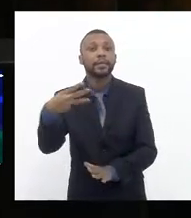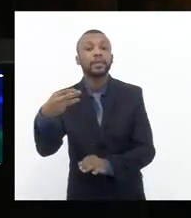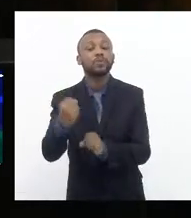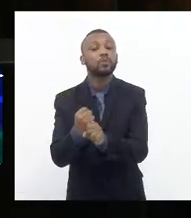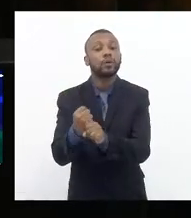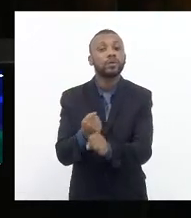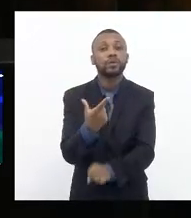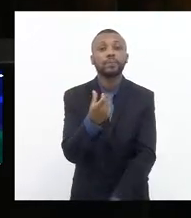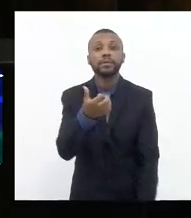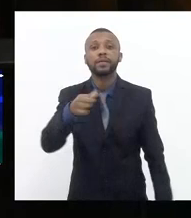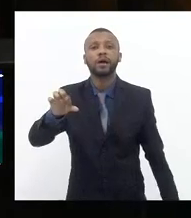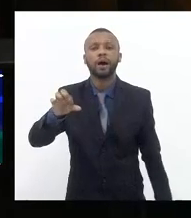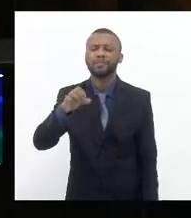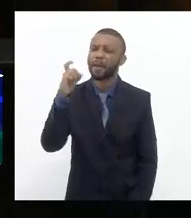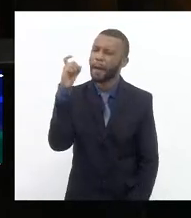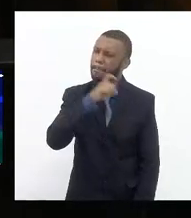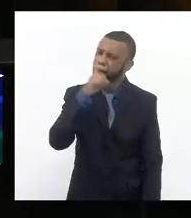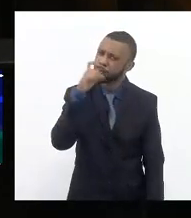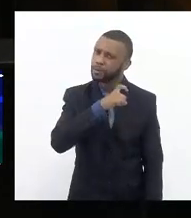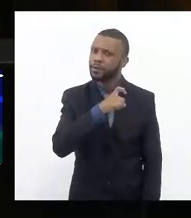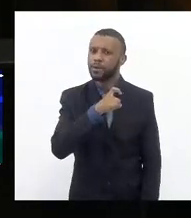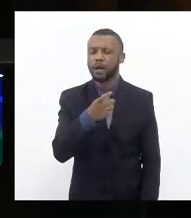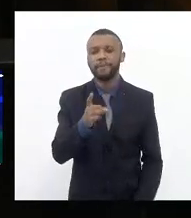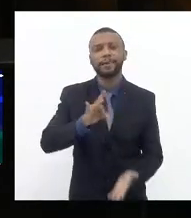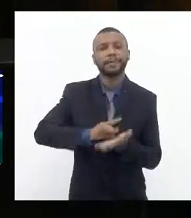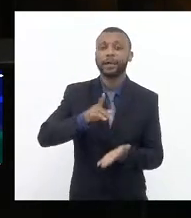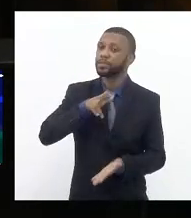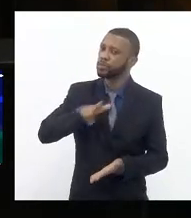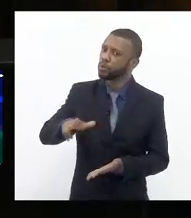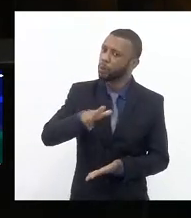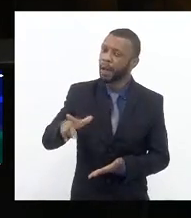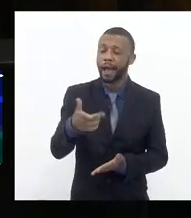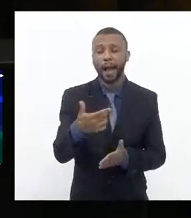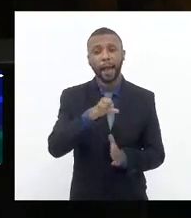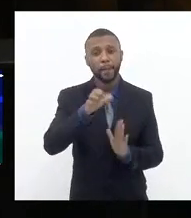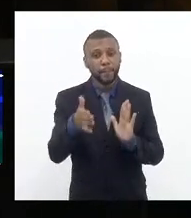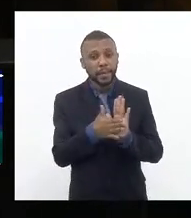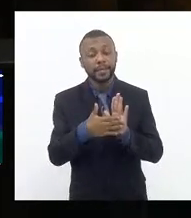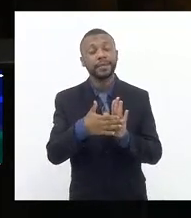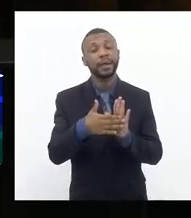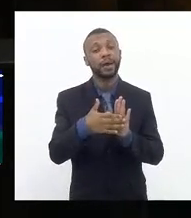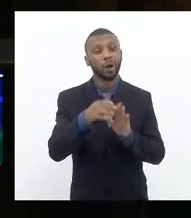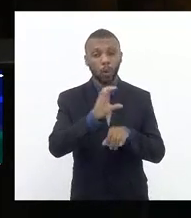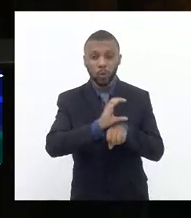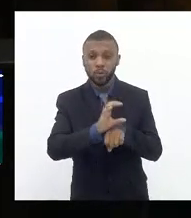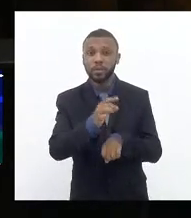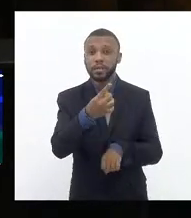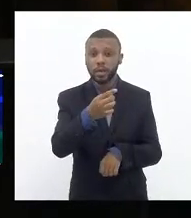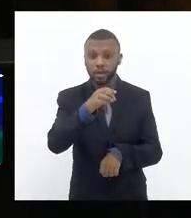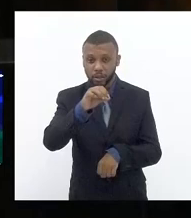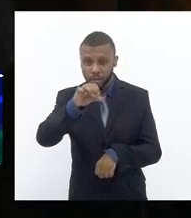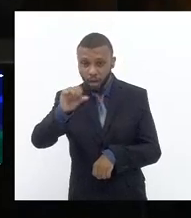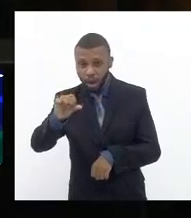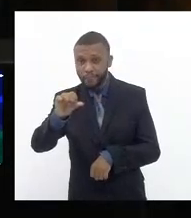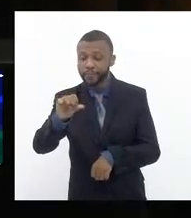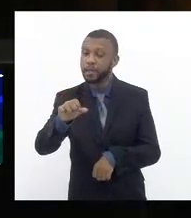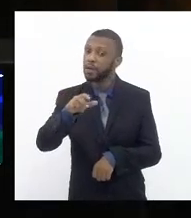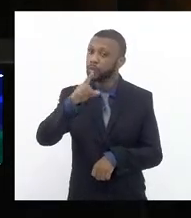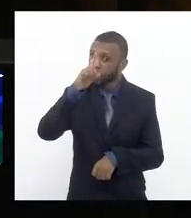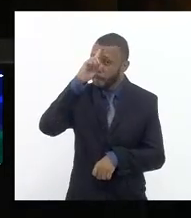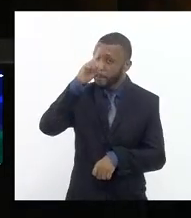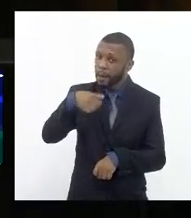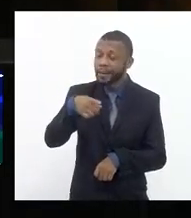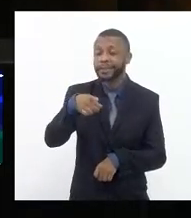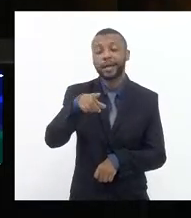2019. É mentira, não é verdade. A emenda constitucional 103 de 2009 não manda os estados e os municípios fazerem reforma